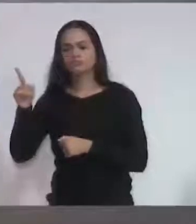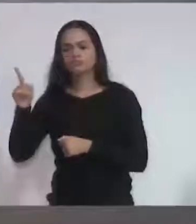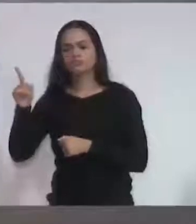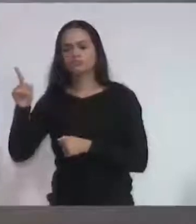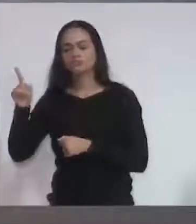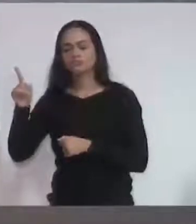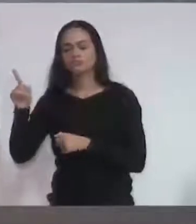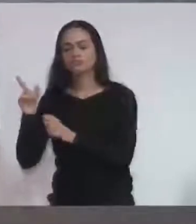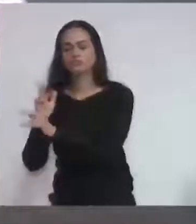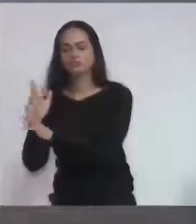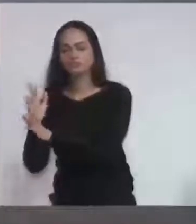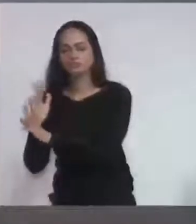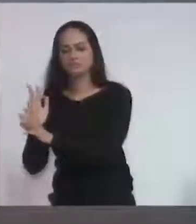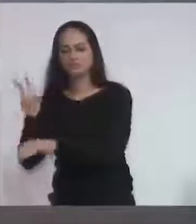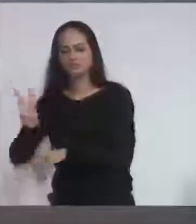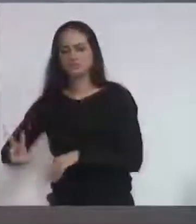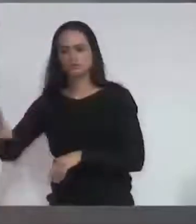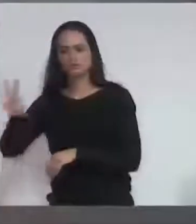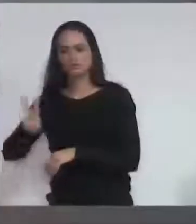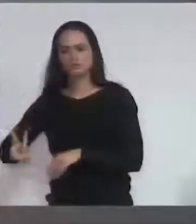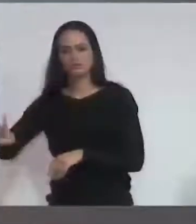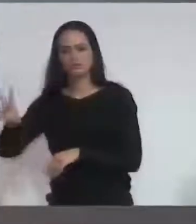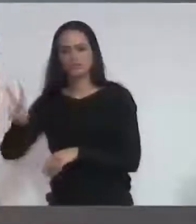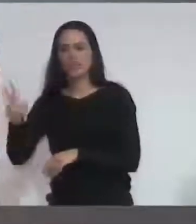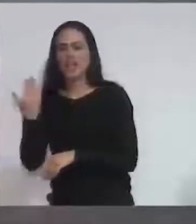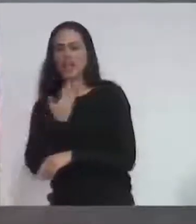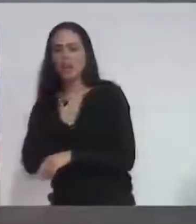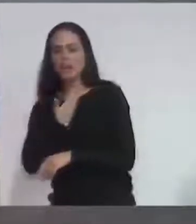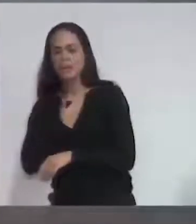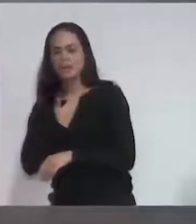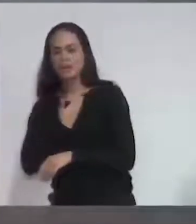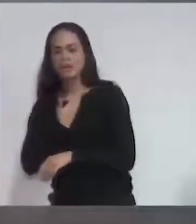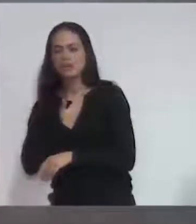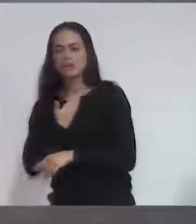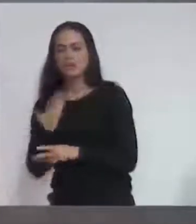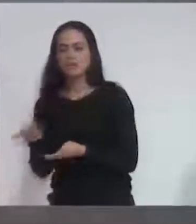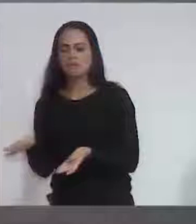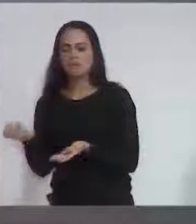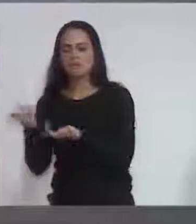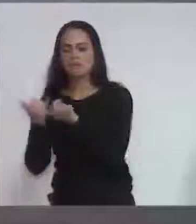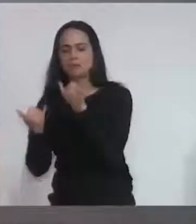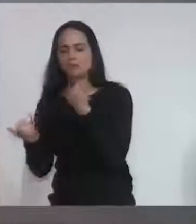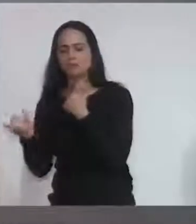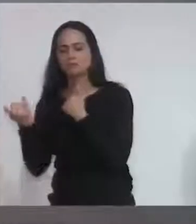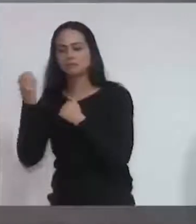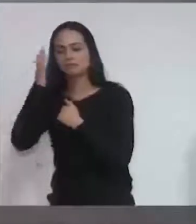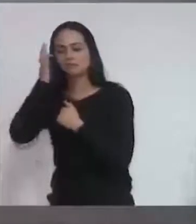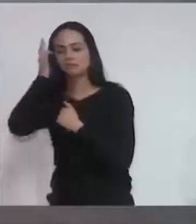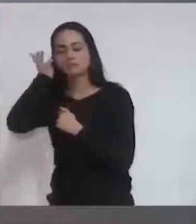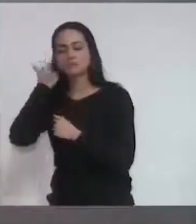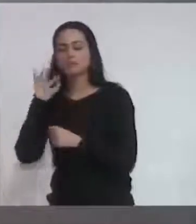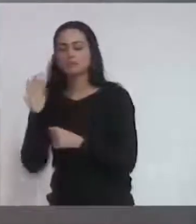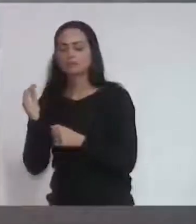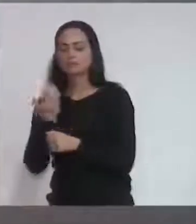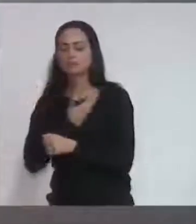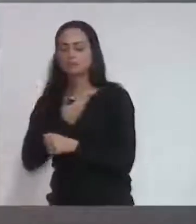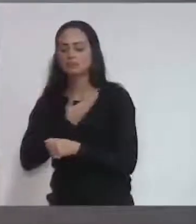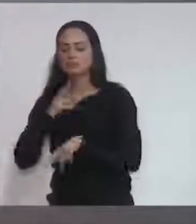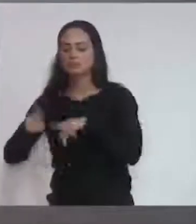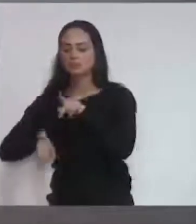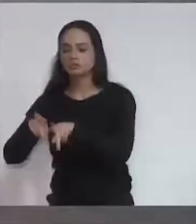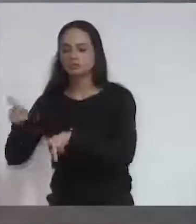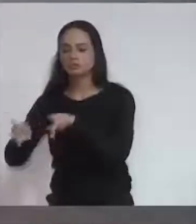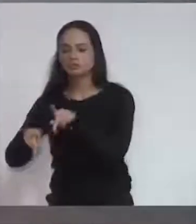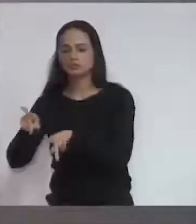para agentes políticos, econômicos, amigos, né, de pessoas aí da cidade. E, de qualquer forma, foi muito estranho